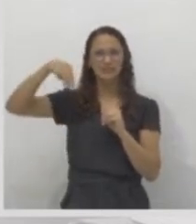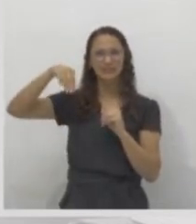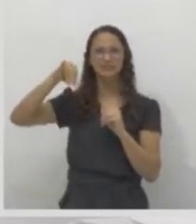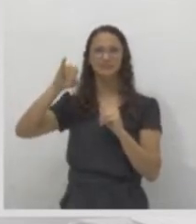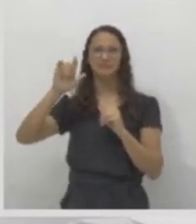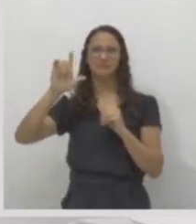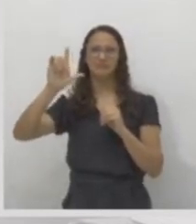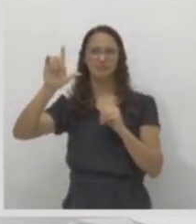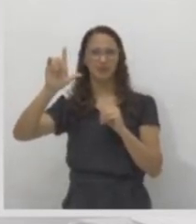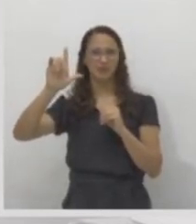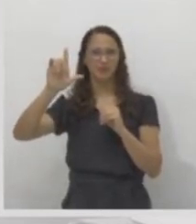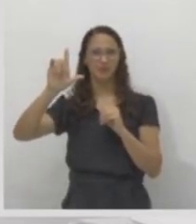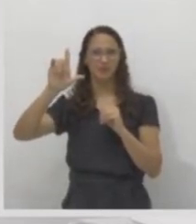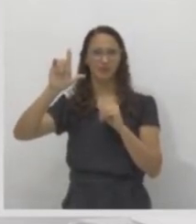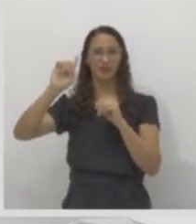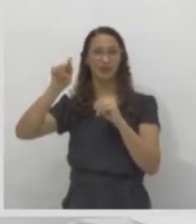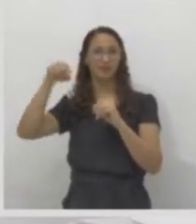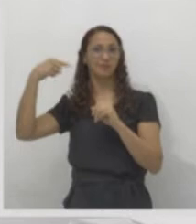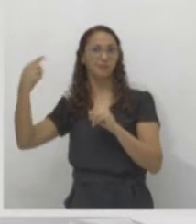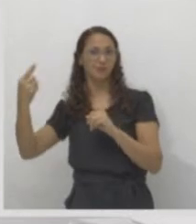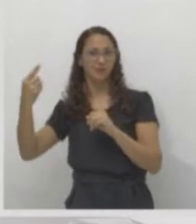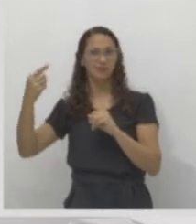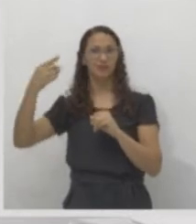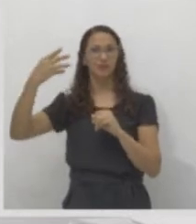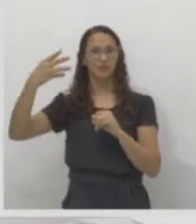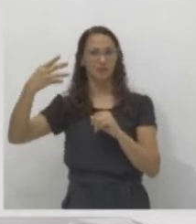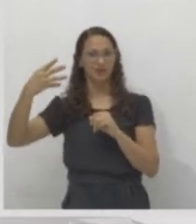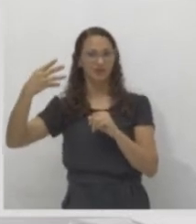12.000. E agora a gente vai ler a próxima classe.